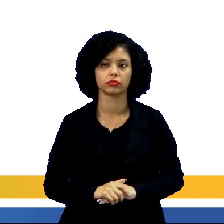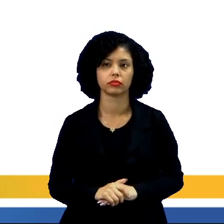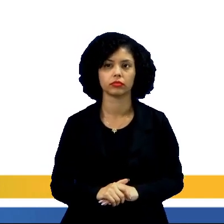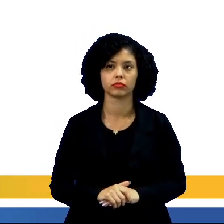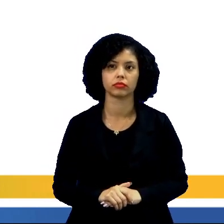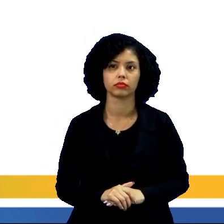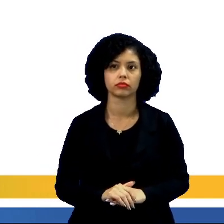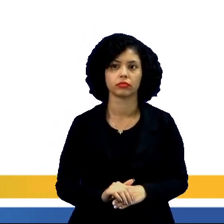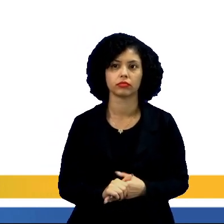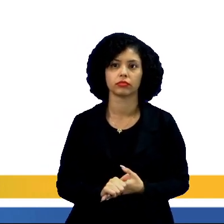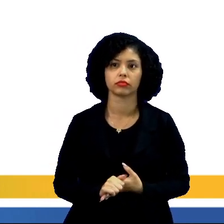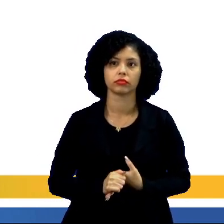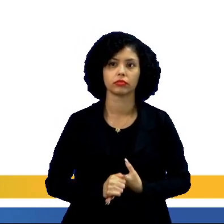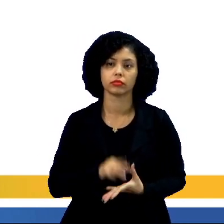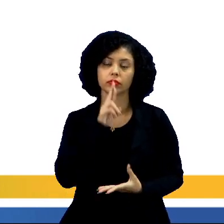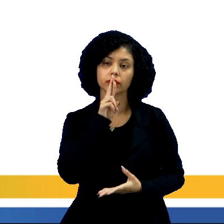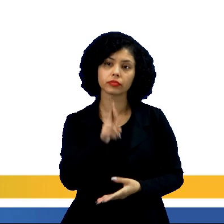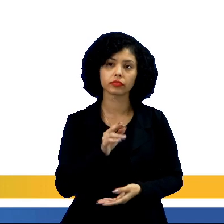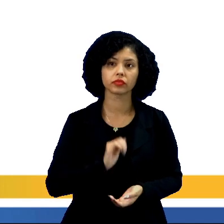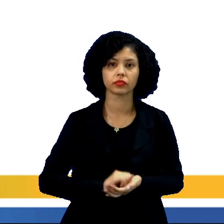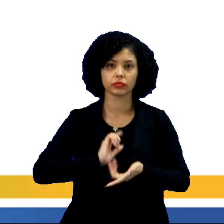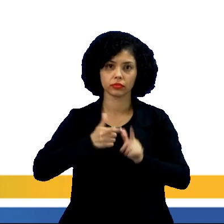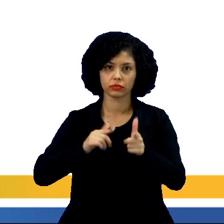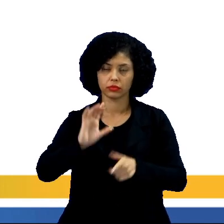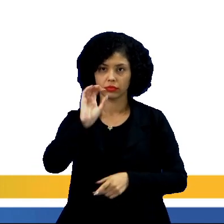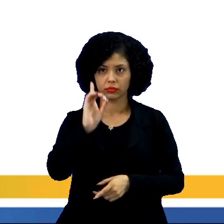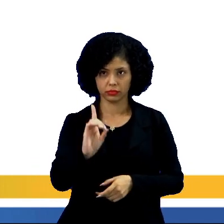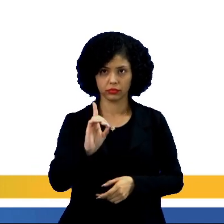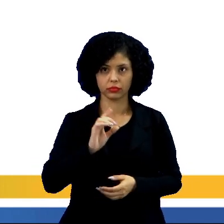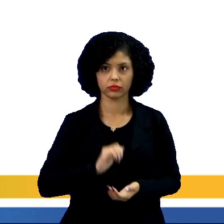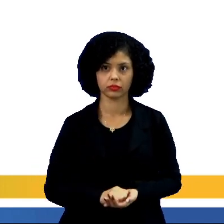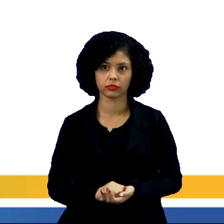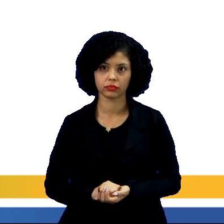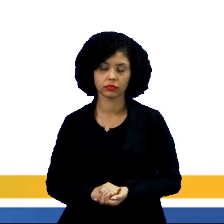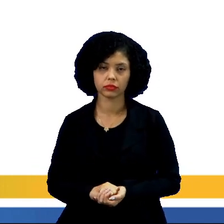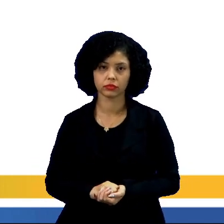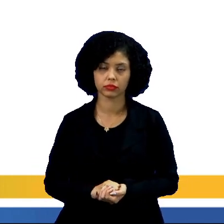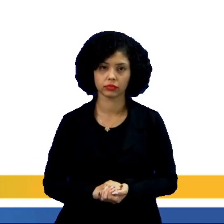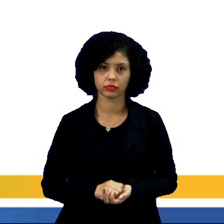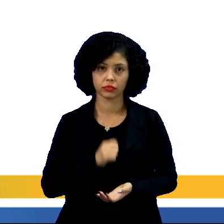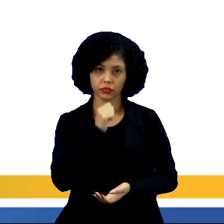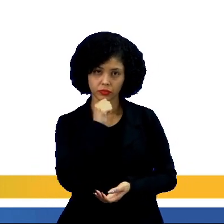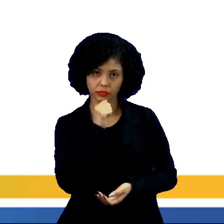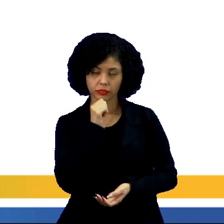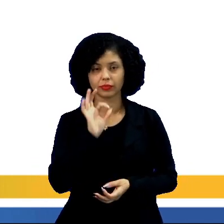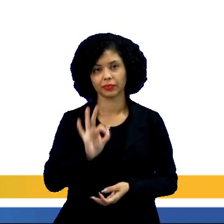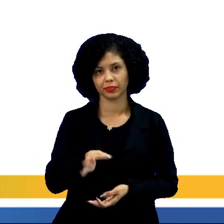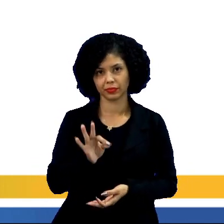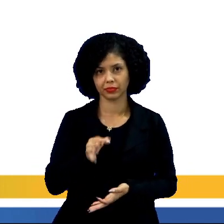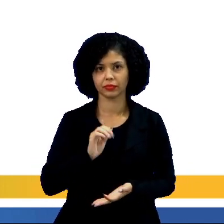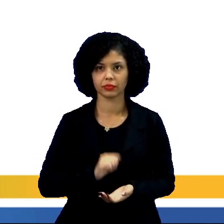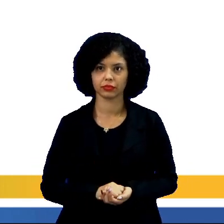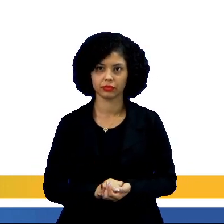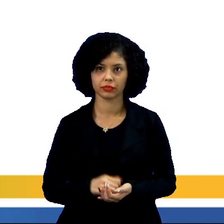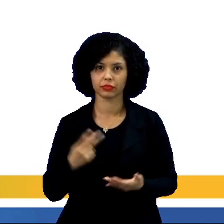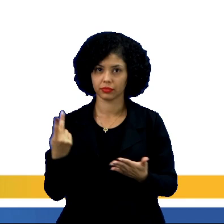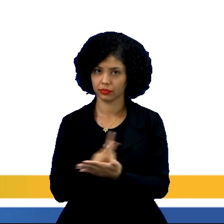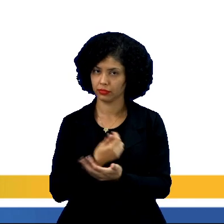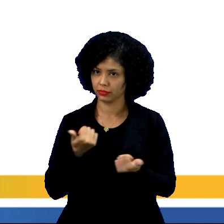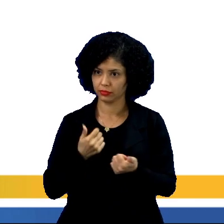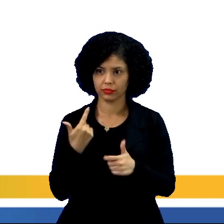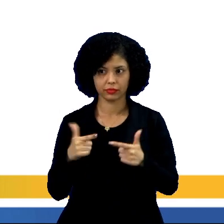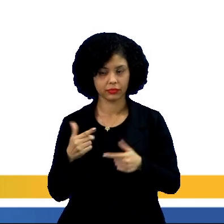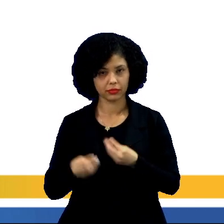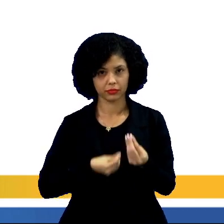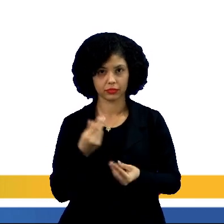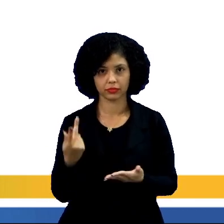fusão. Se você respondeu que a alternativa correta é a evapotranspiração, você acertou. Não era para errar essa, não tinha